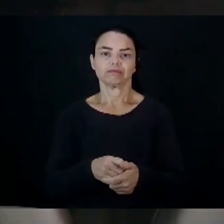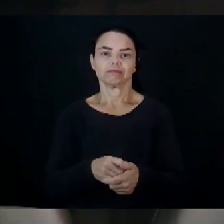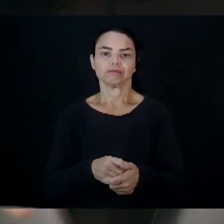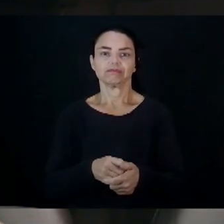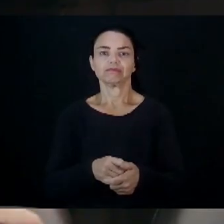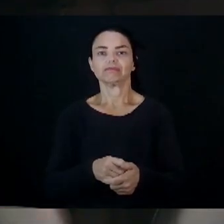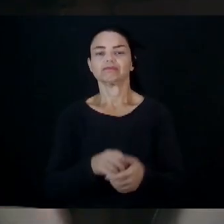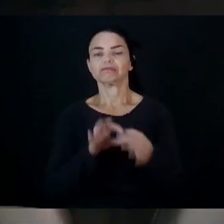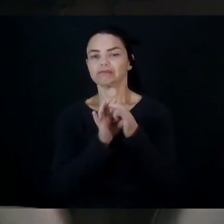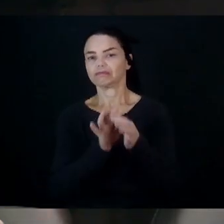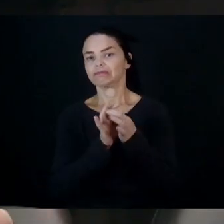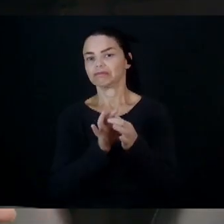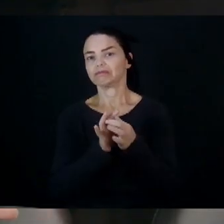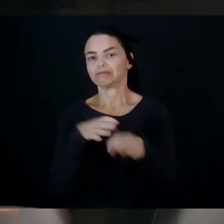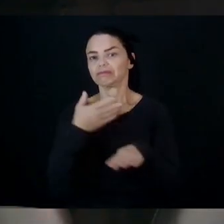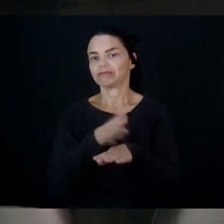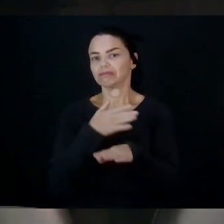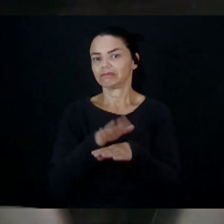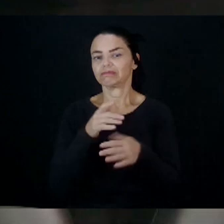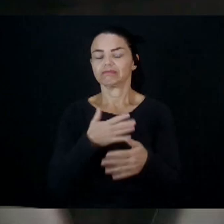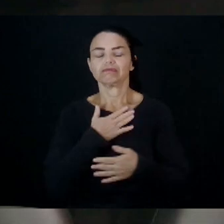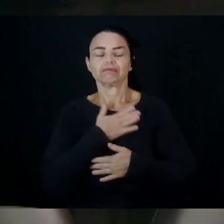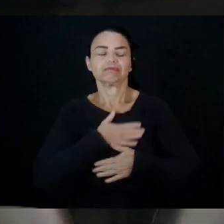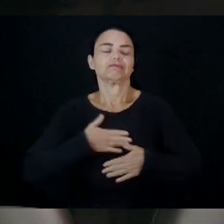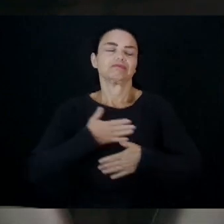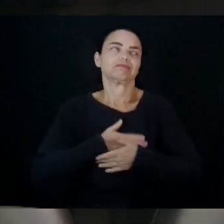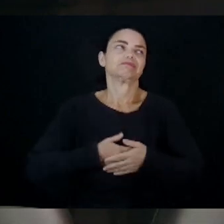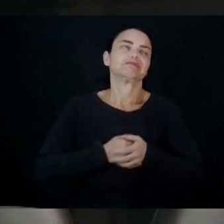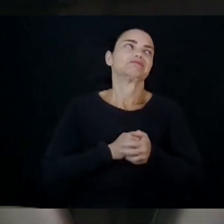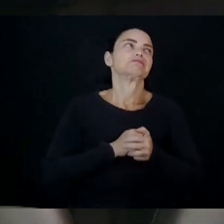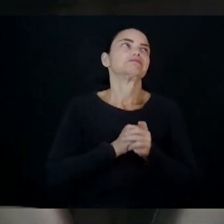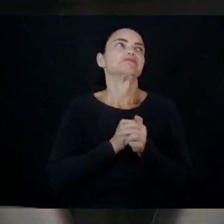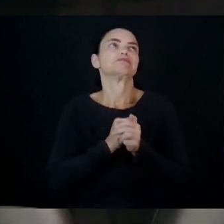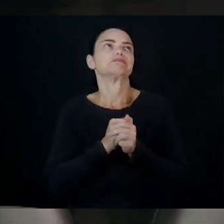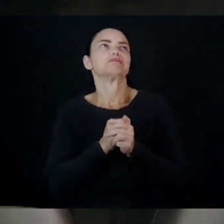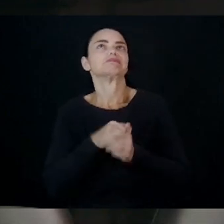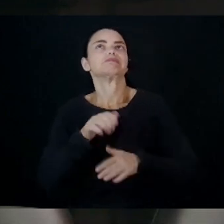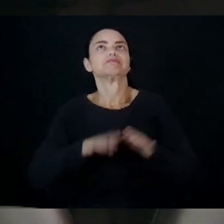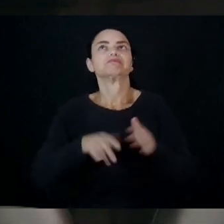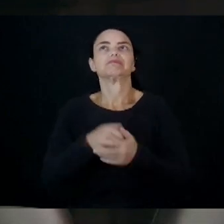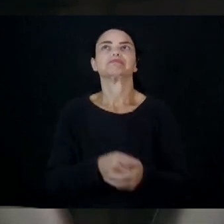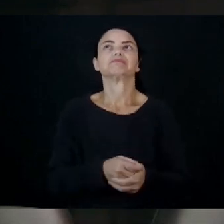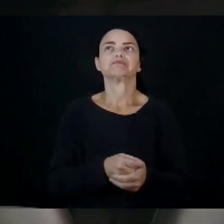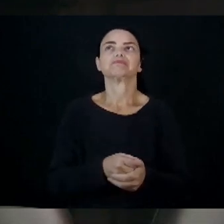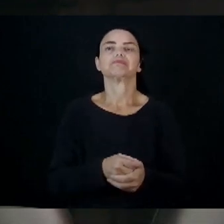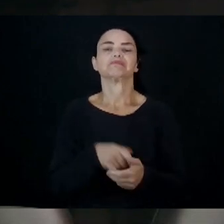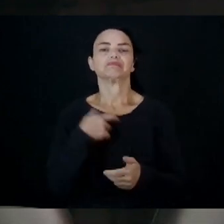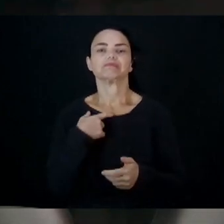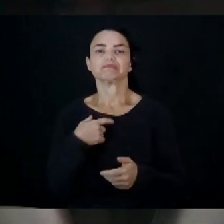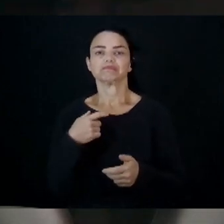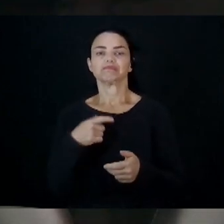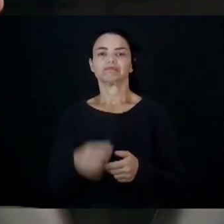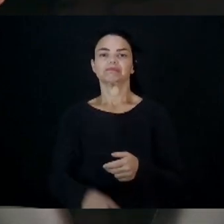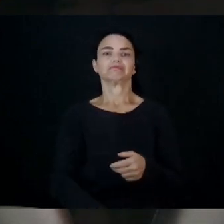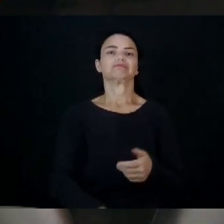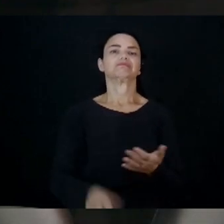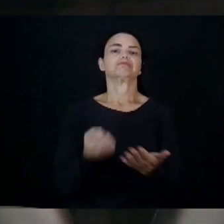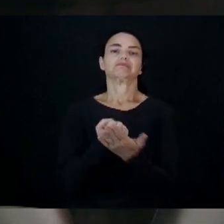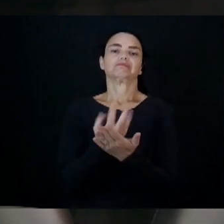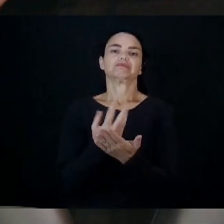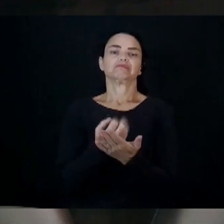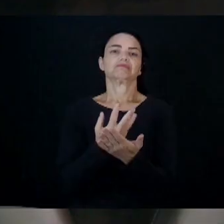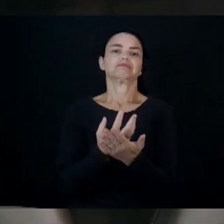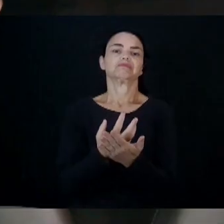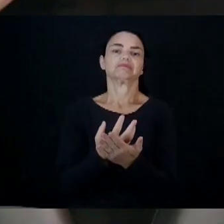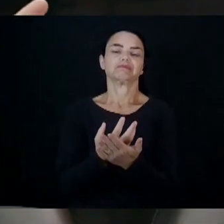uma atividade prazerosa. Sim. Então, às vezes, ela coloca ali o podcast para ela